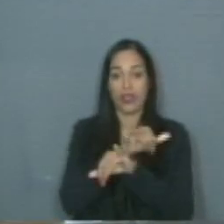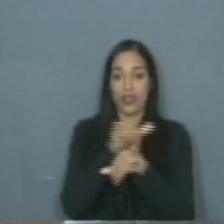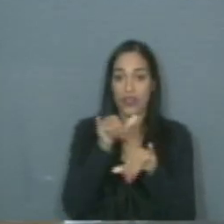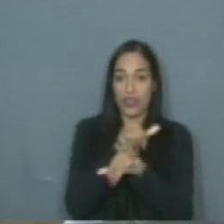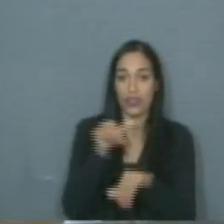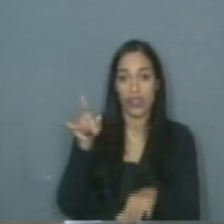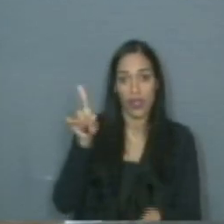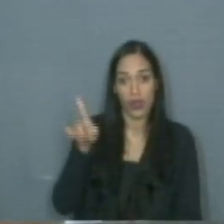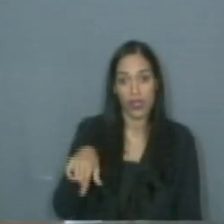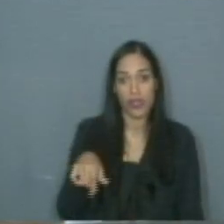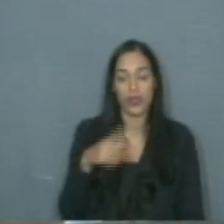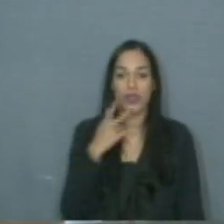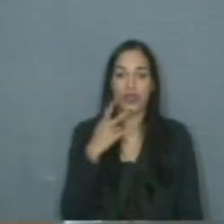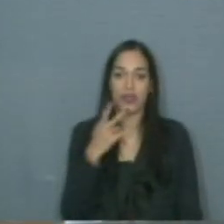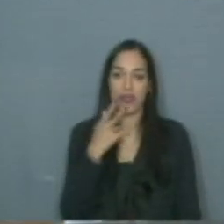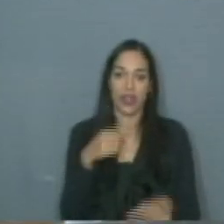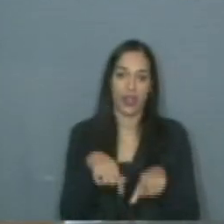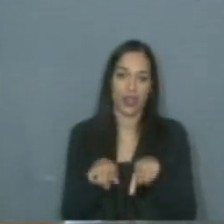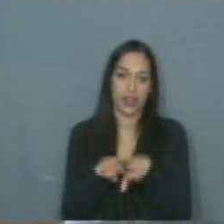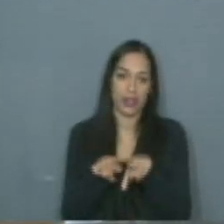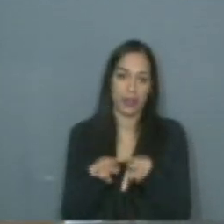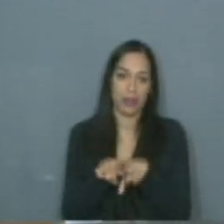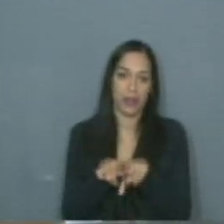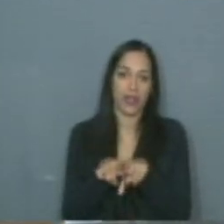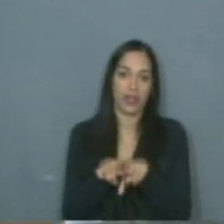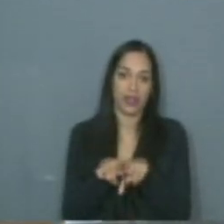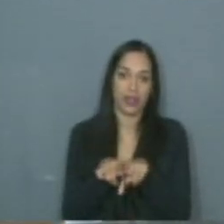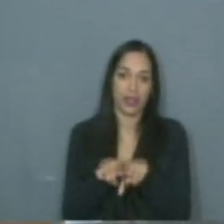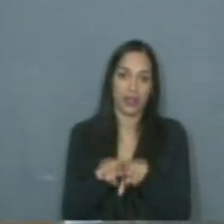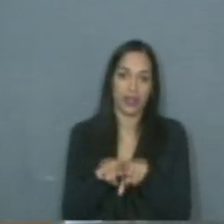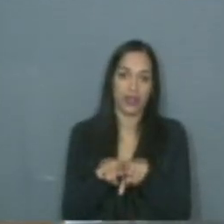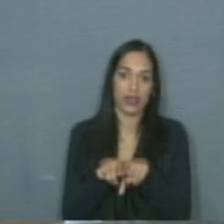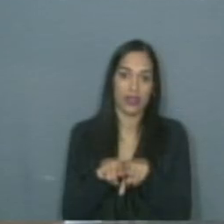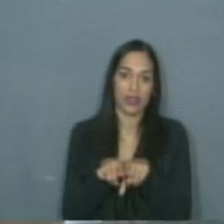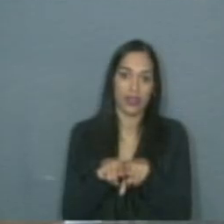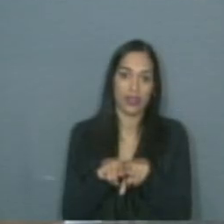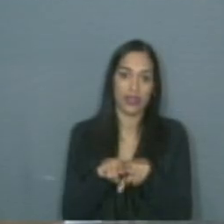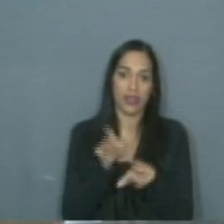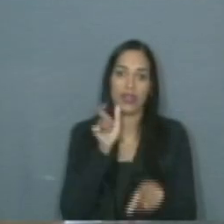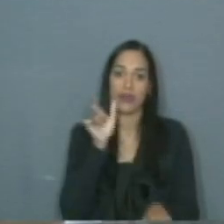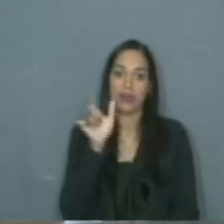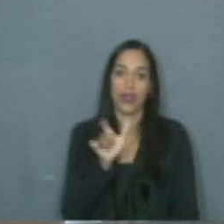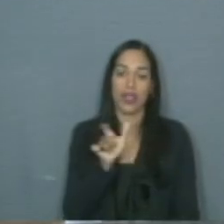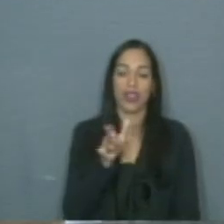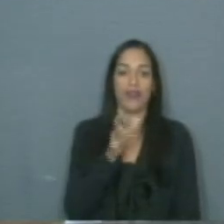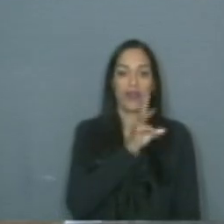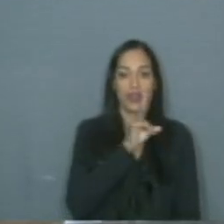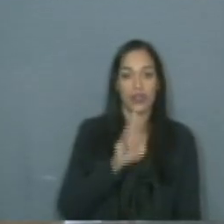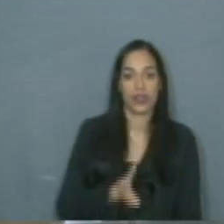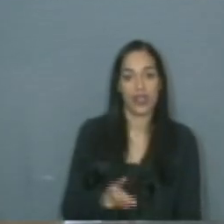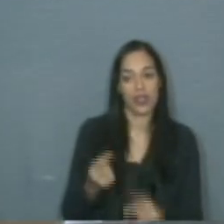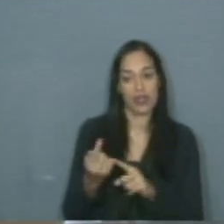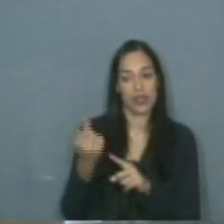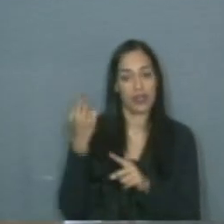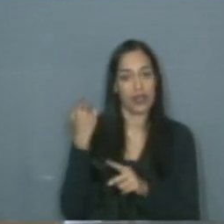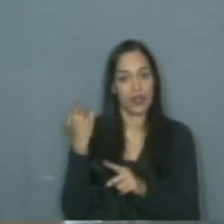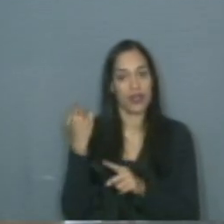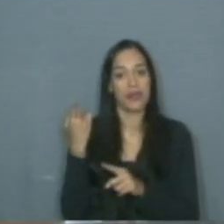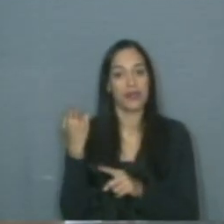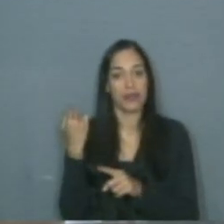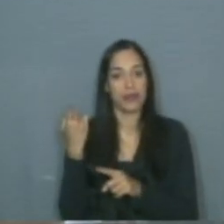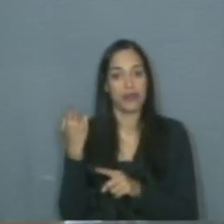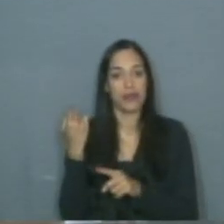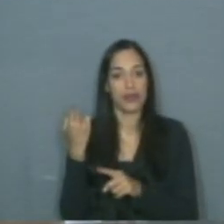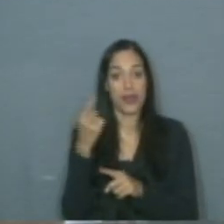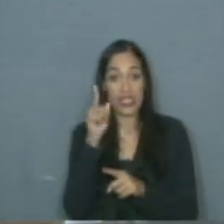registrado isso e falar também as palavras ditas pelo vereador que me antecedeu aqui. Se isso